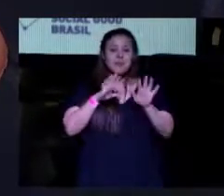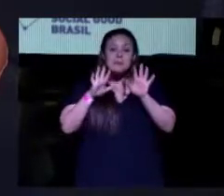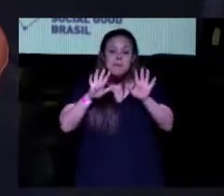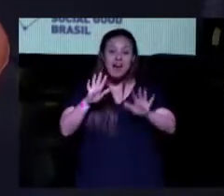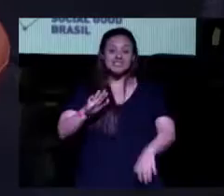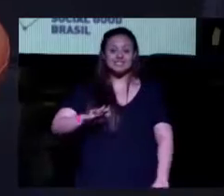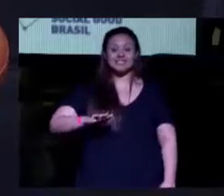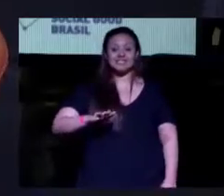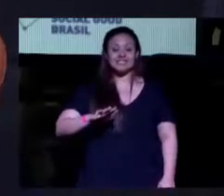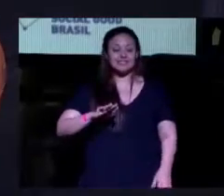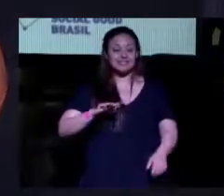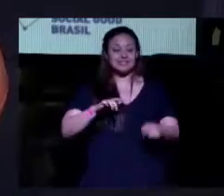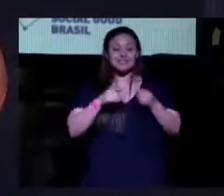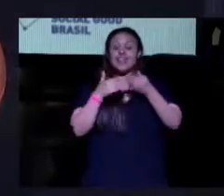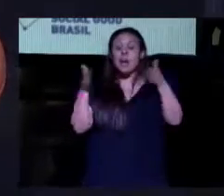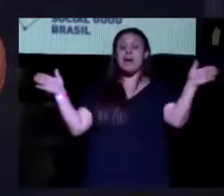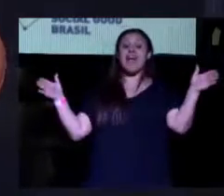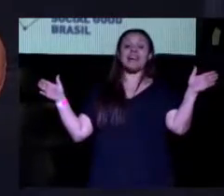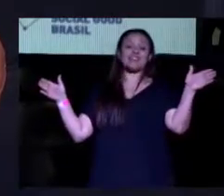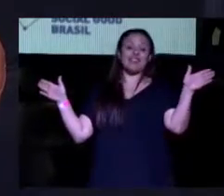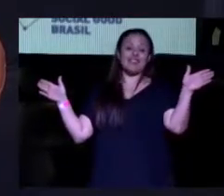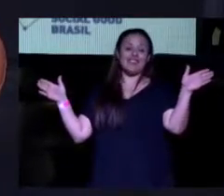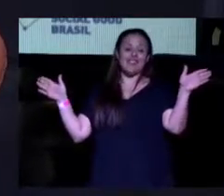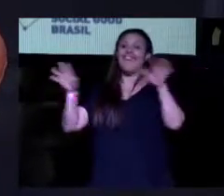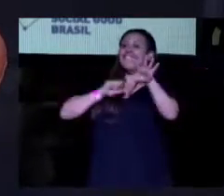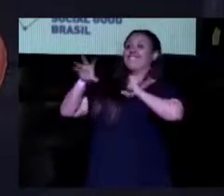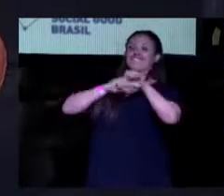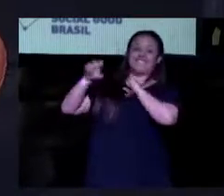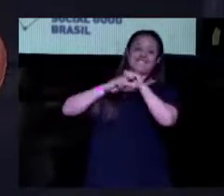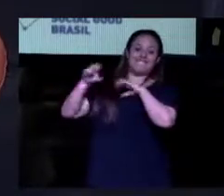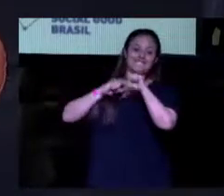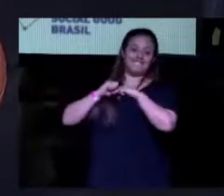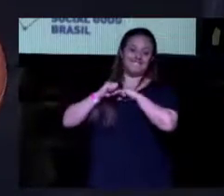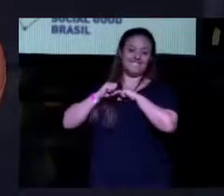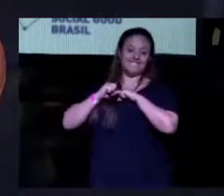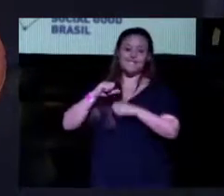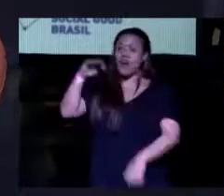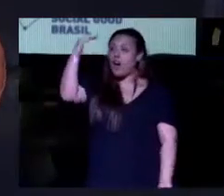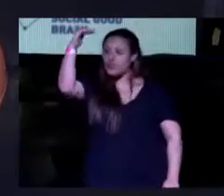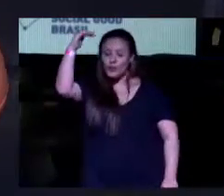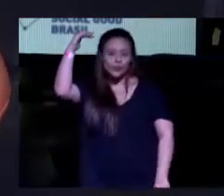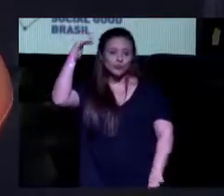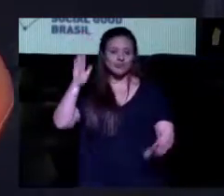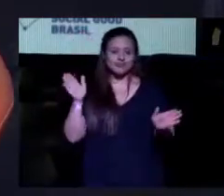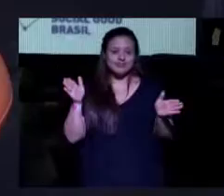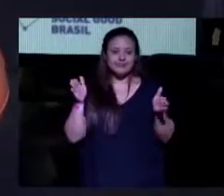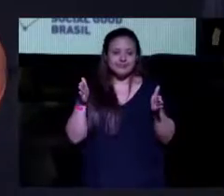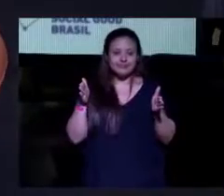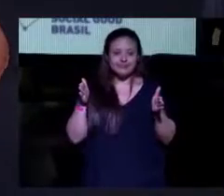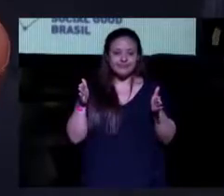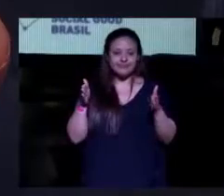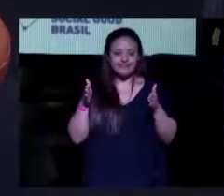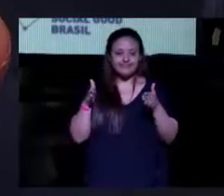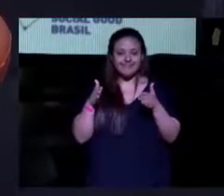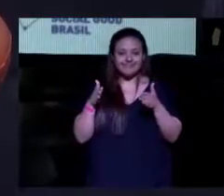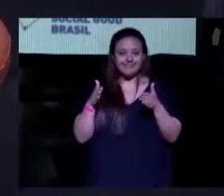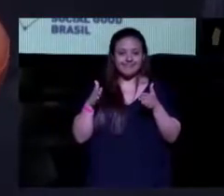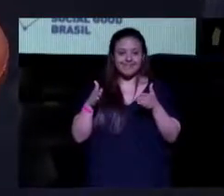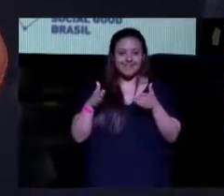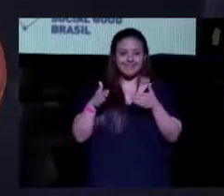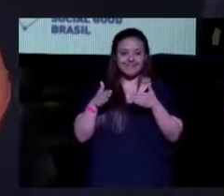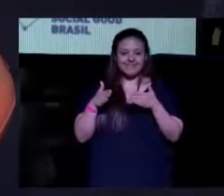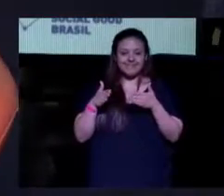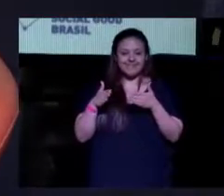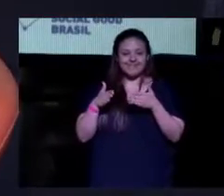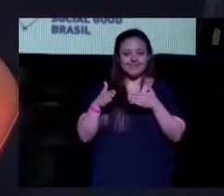tanto preconceito. Então, acho que é mais criar isso e possibilitar com que os jovens sigam o seu caminho, que já seguem, sem muitas